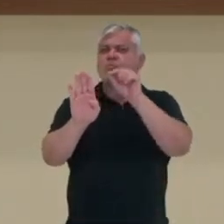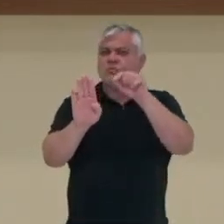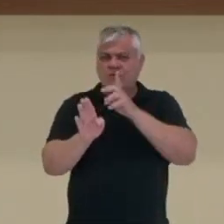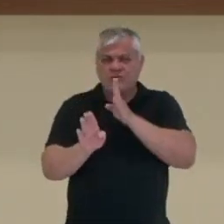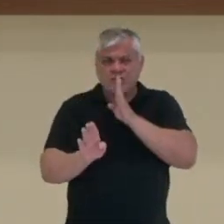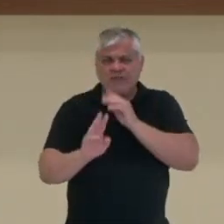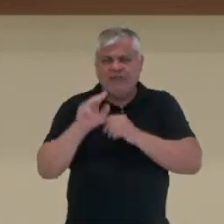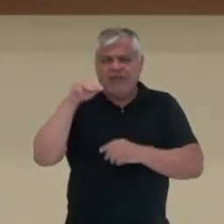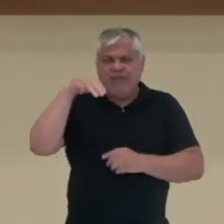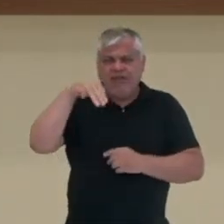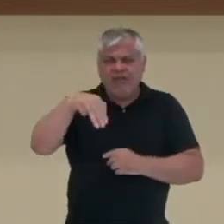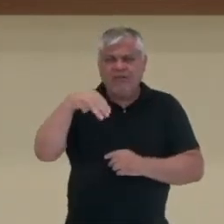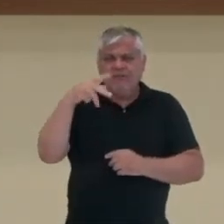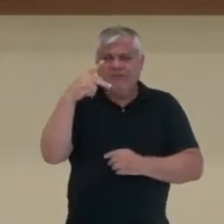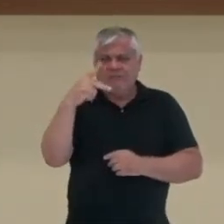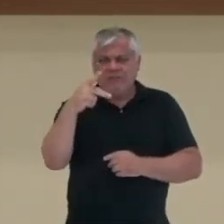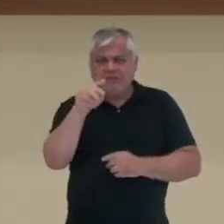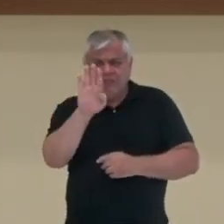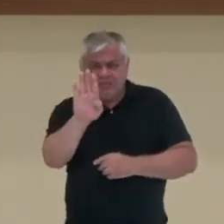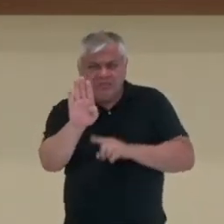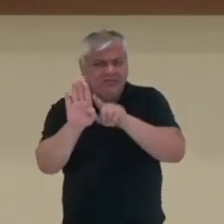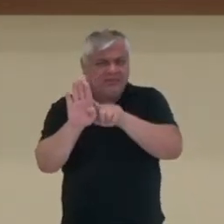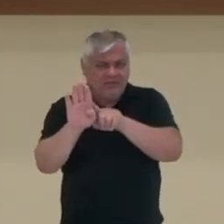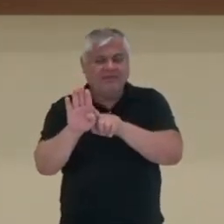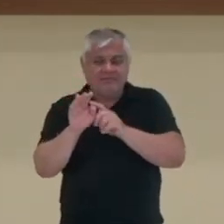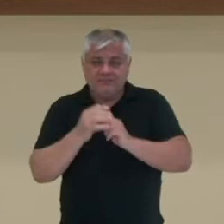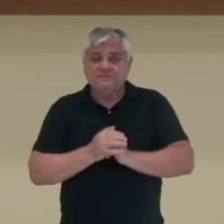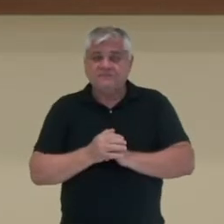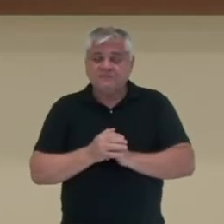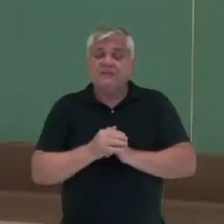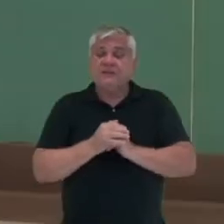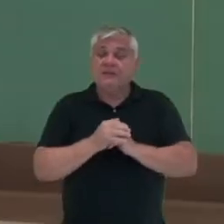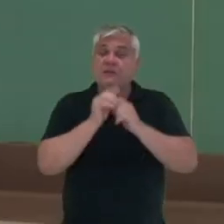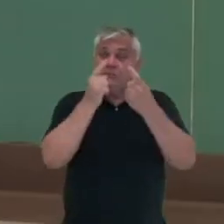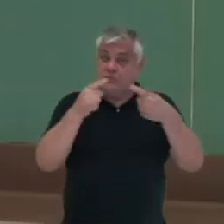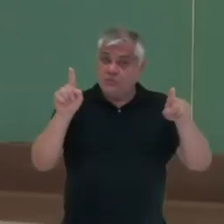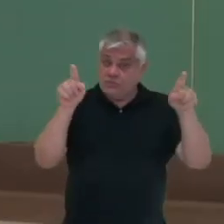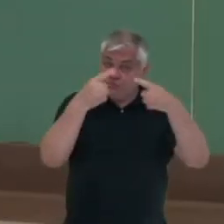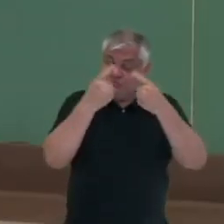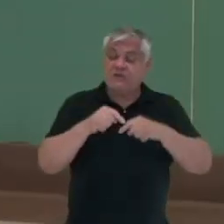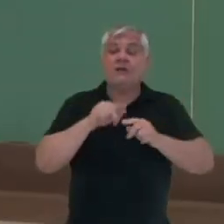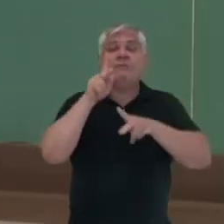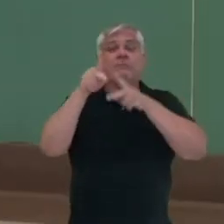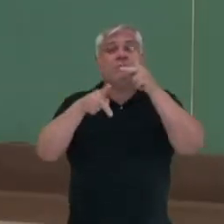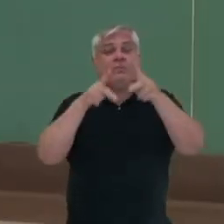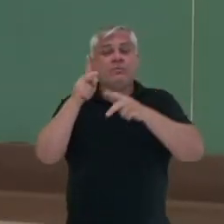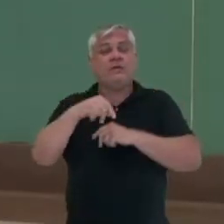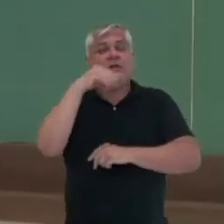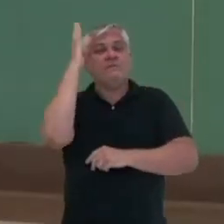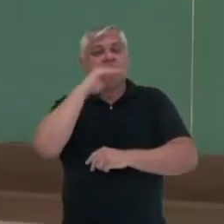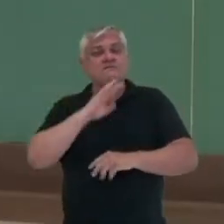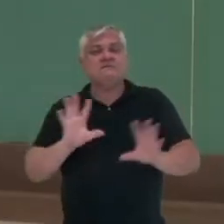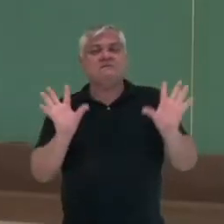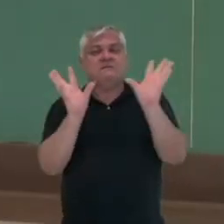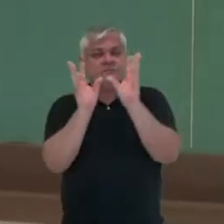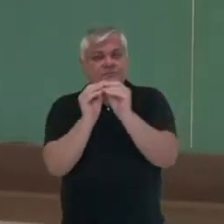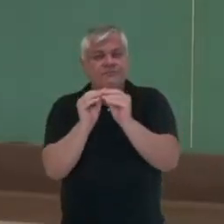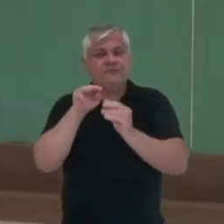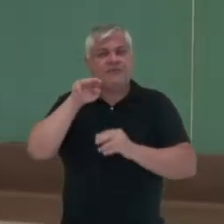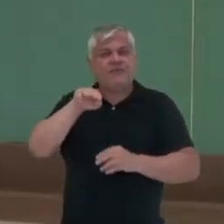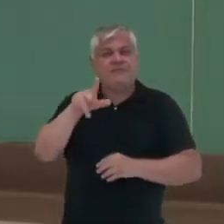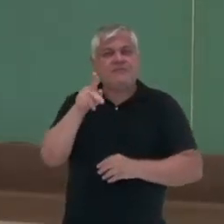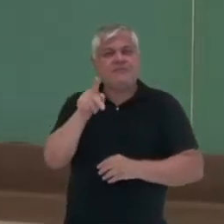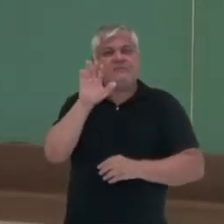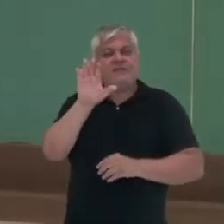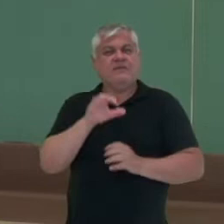ouviu falar nessa sigla MPB? Pois é, MPB significa Música Popular Brasileira e refere-se a um